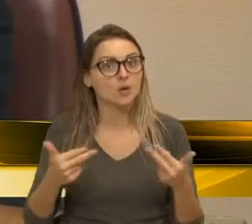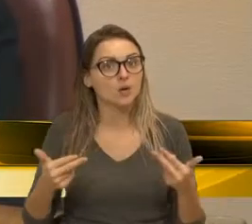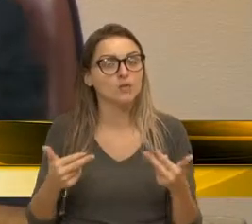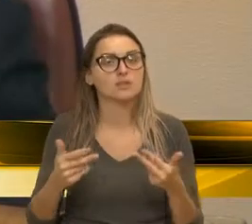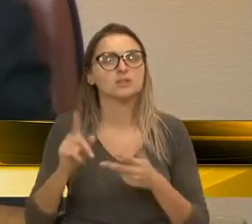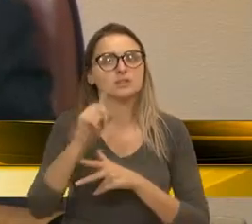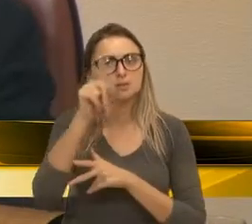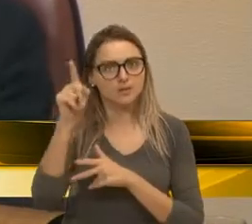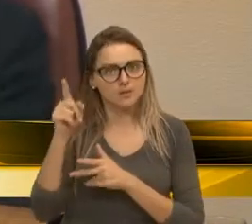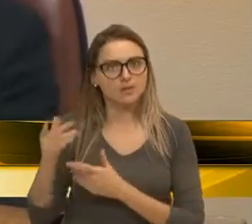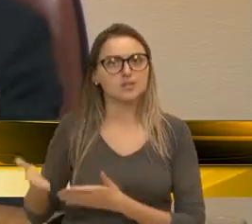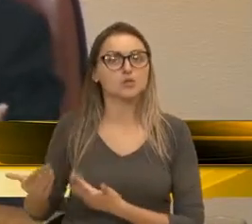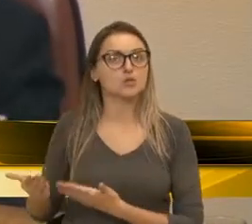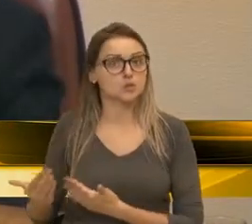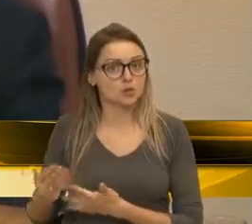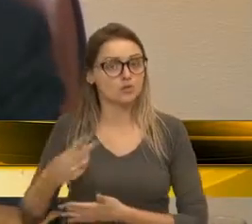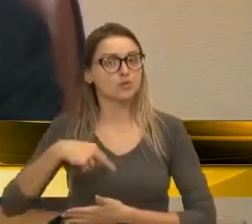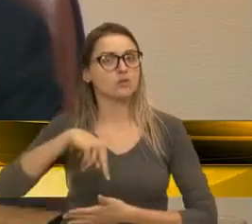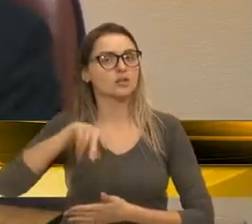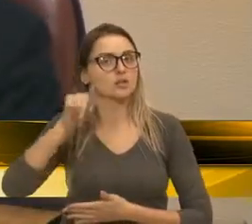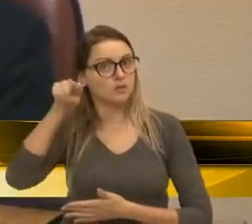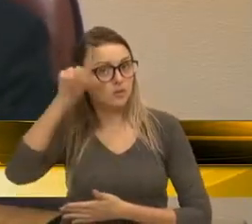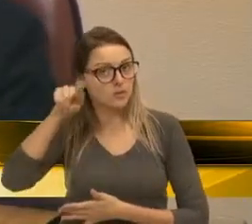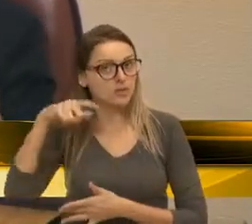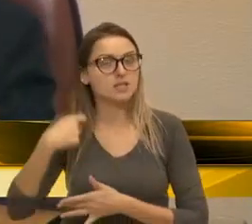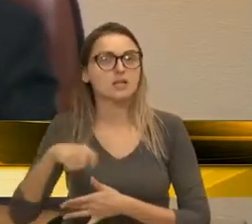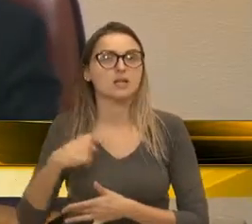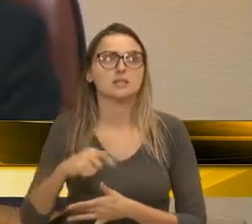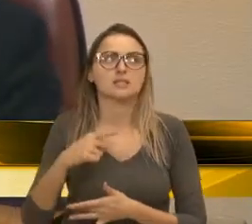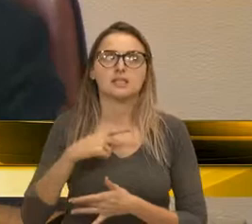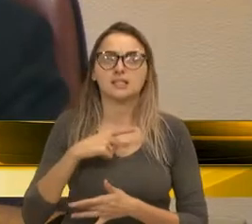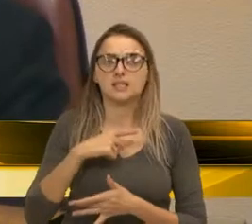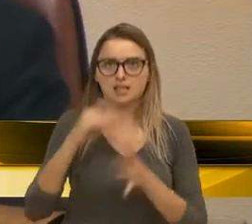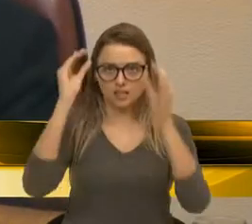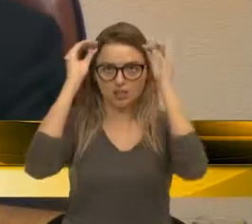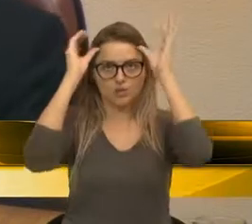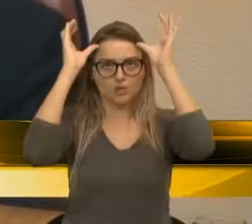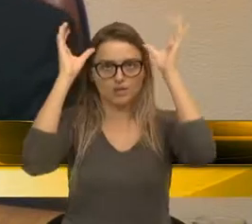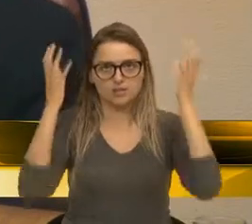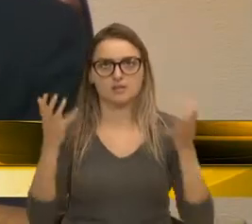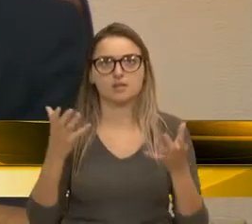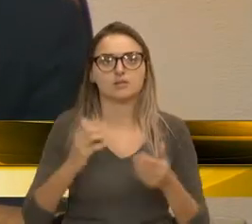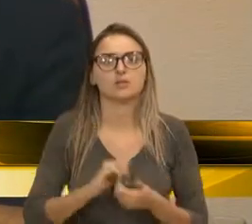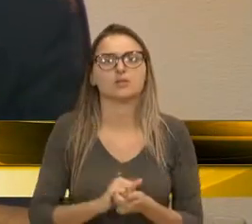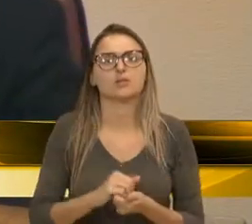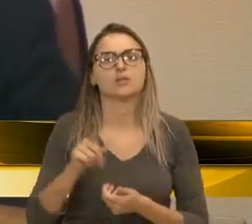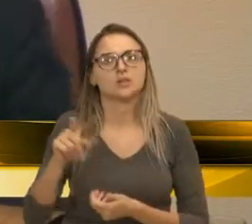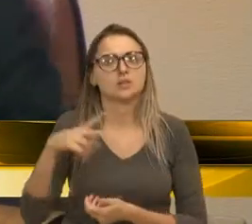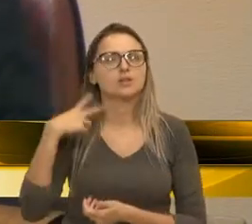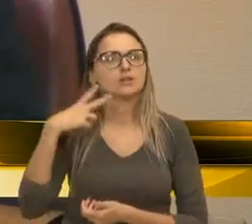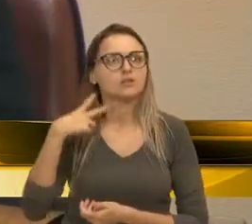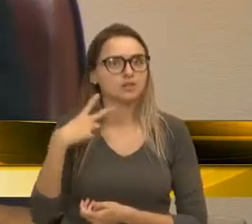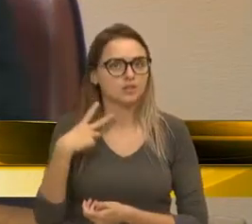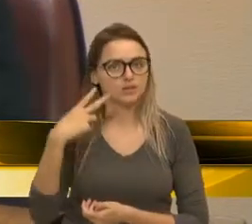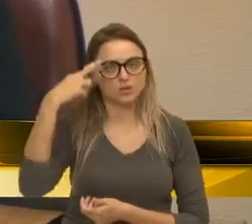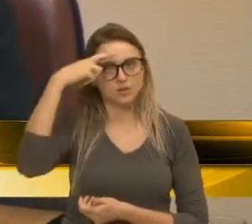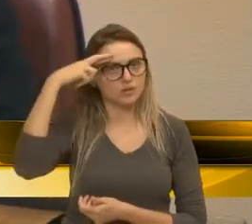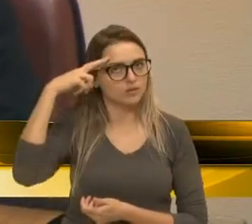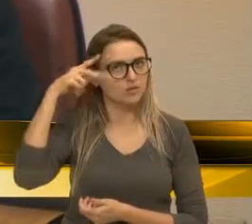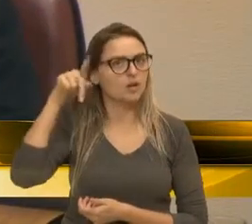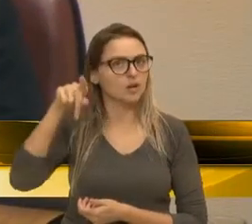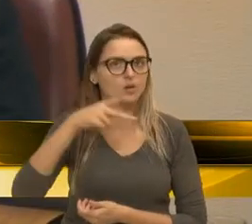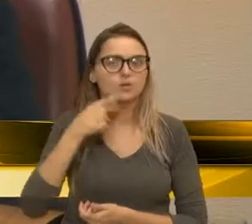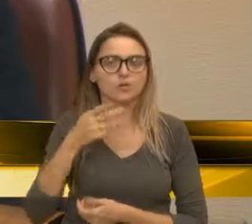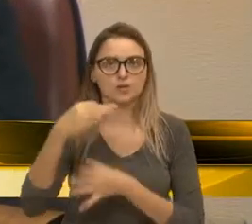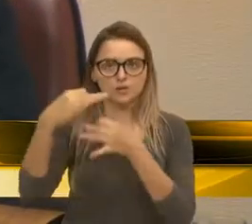essa juventude que está aqui, que a gente precisa nós precisamos nos apropriar do conhecimento, né? E o vereador Rafael pega muito